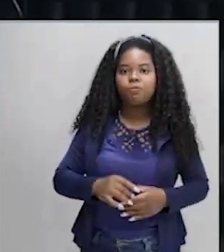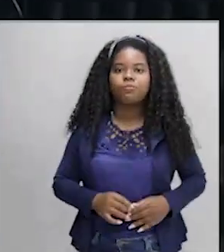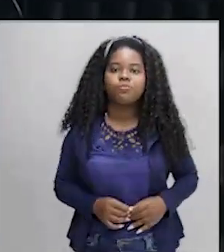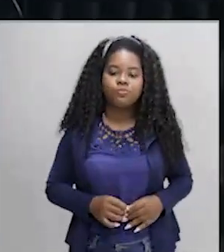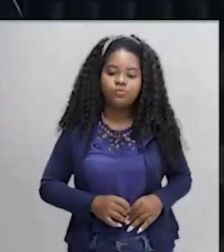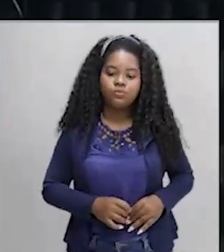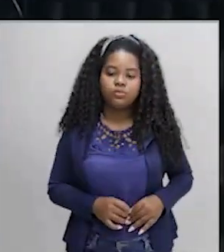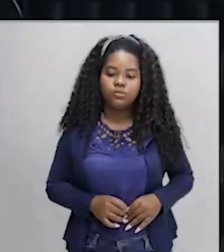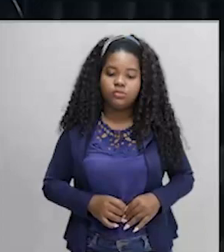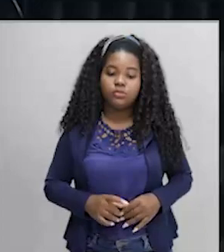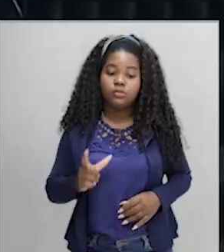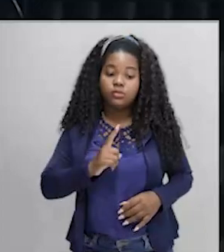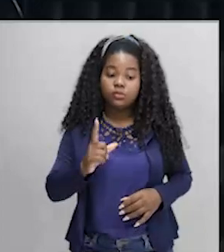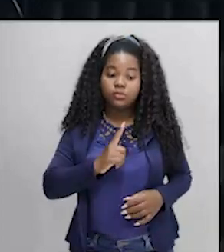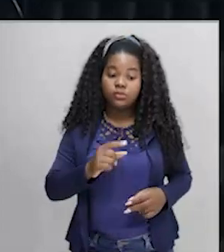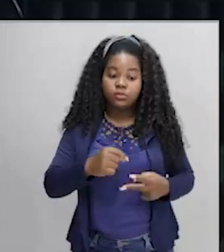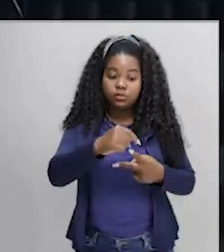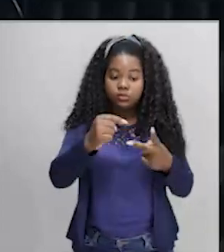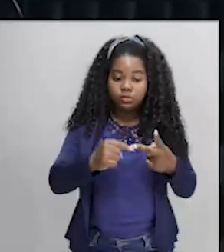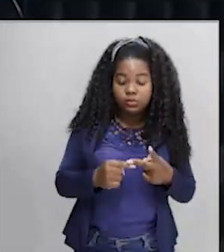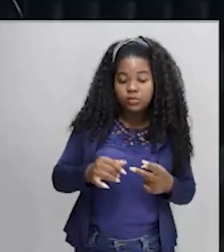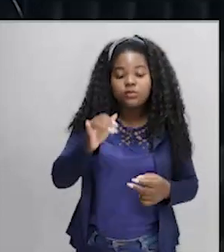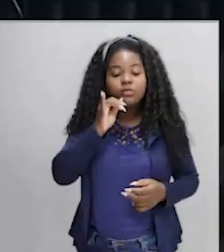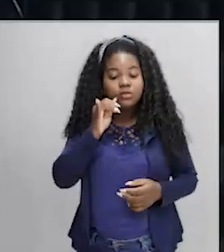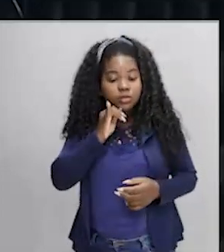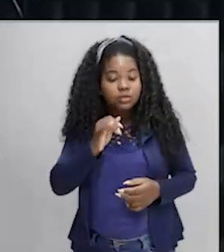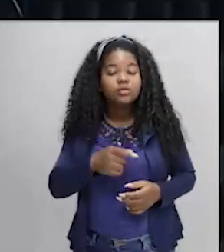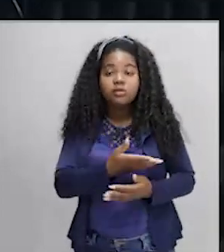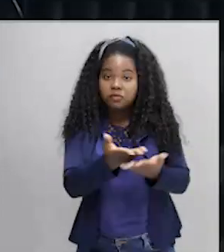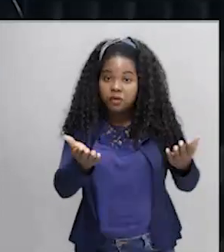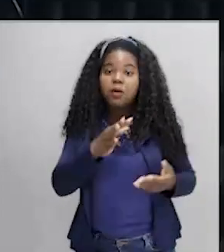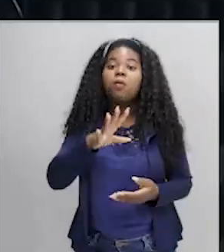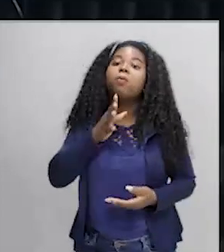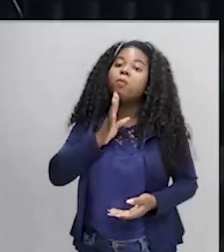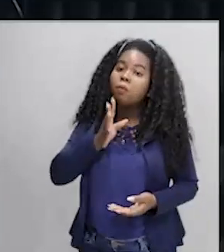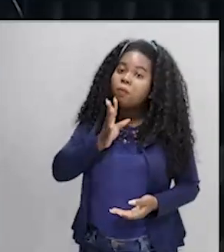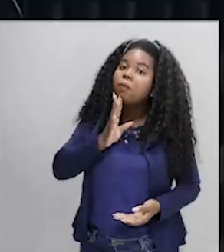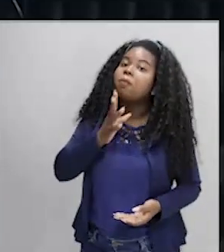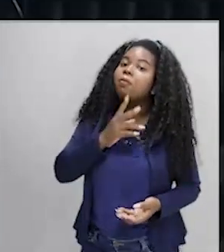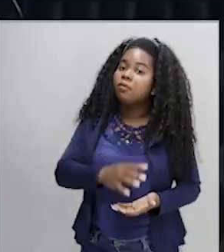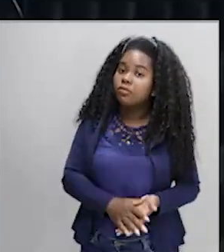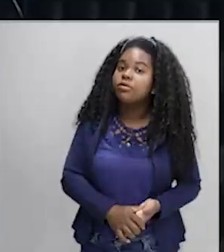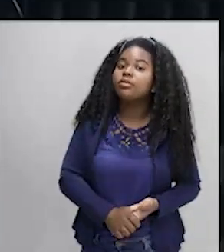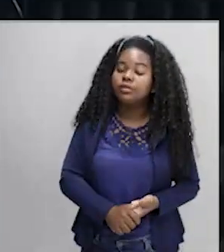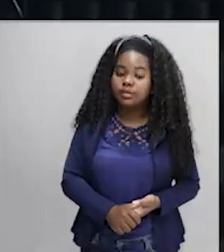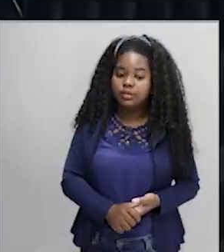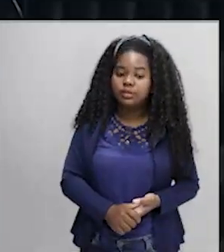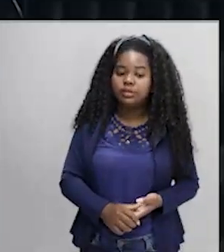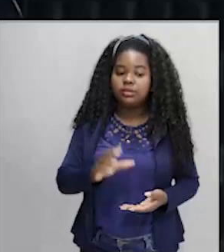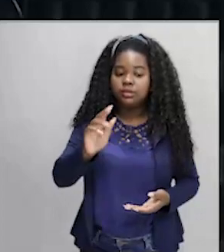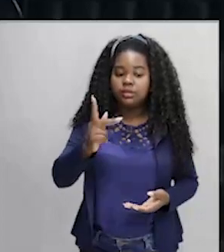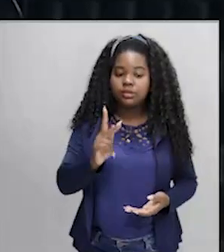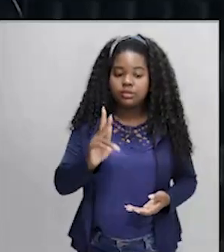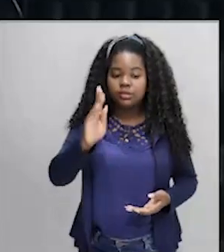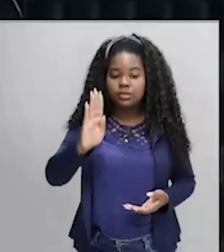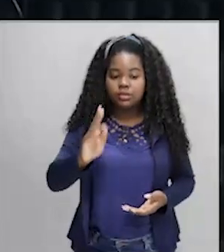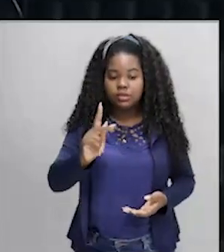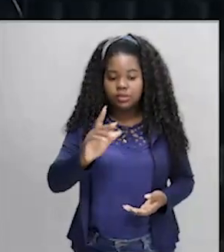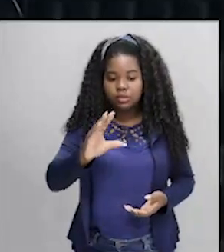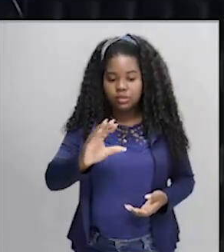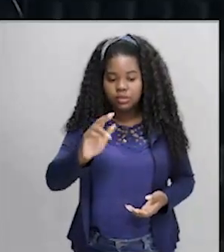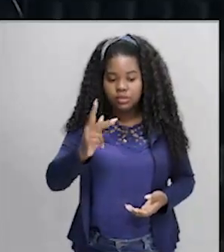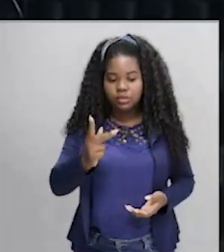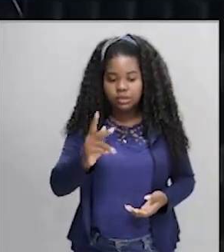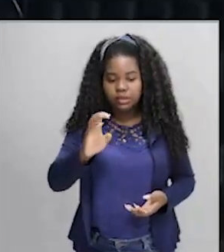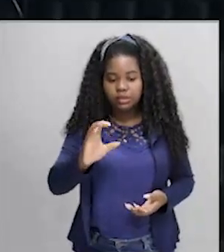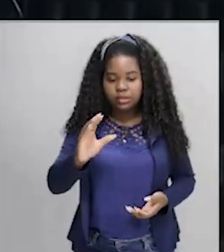eu estou demonstrando dois exemplos de verbos frasais que provavelmente vocês conhecem. Vocês já devem ter visto as palavras check-in e